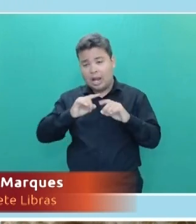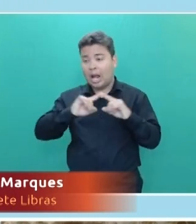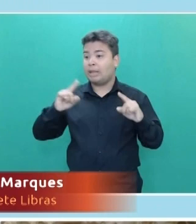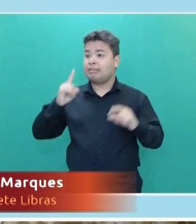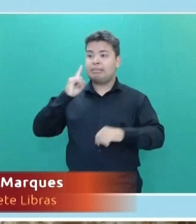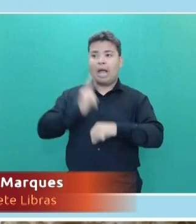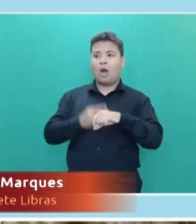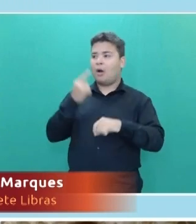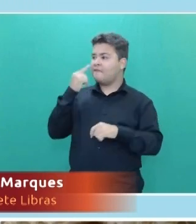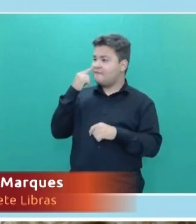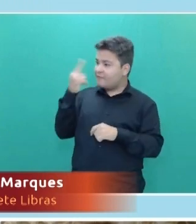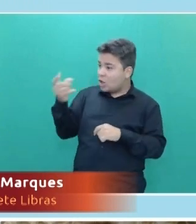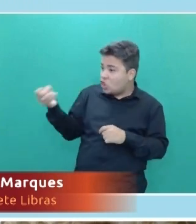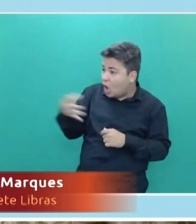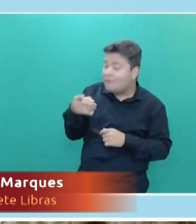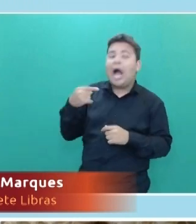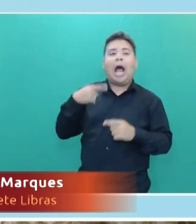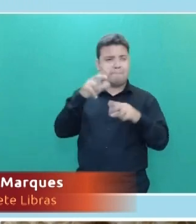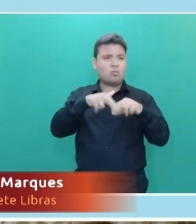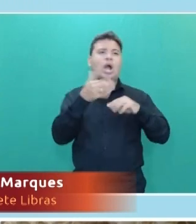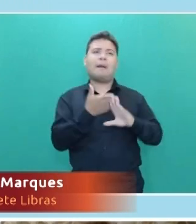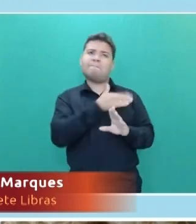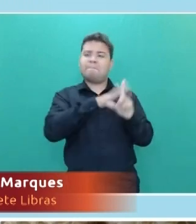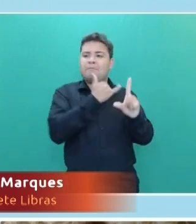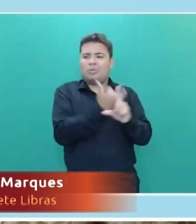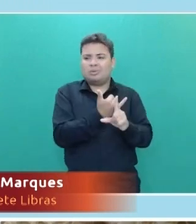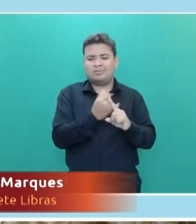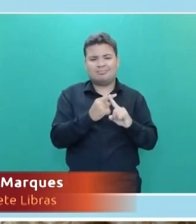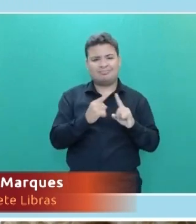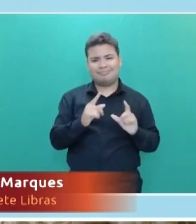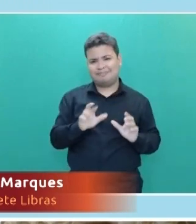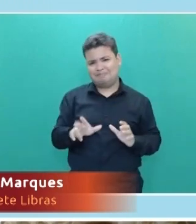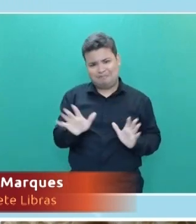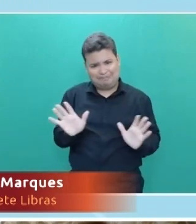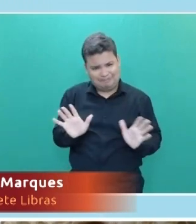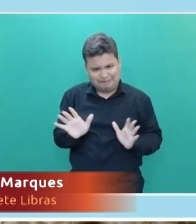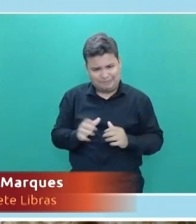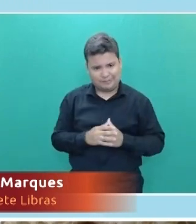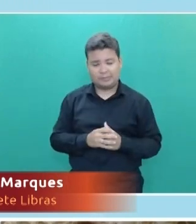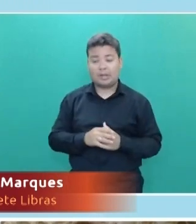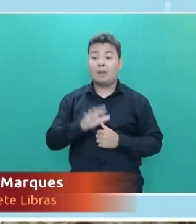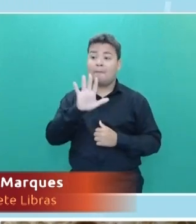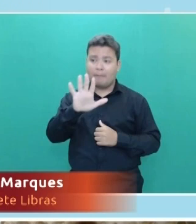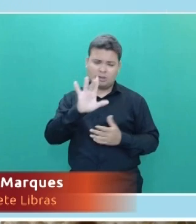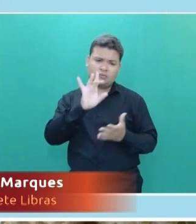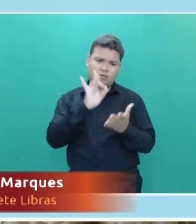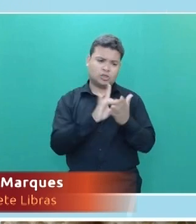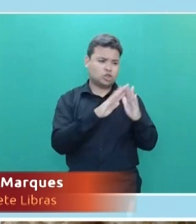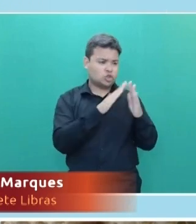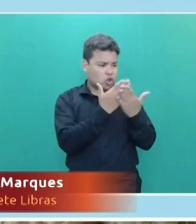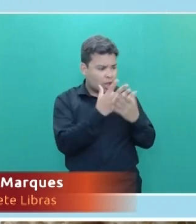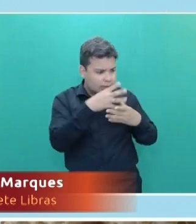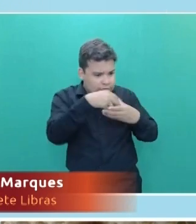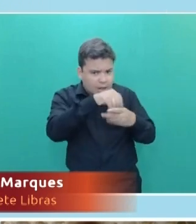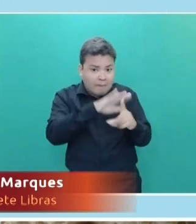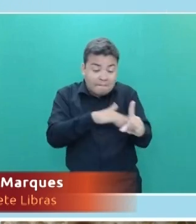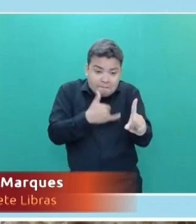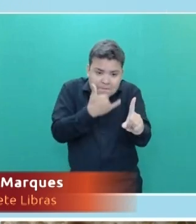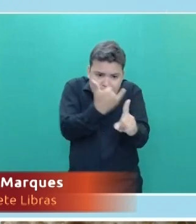vinculação. Mas o bullying, de qualquer forma, precisa ser combatido também, né? Não, são formas de